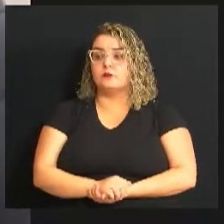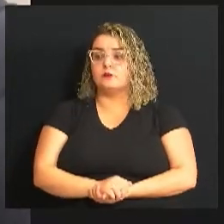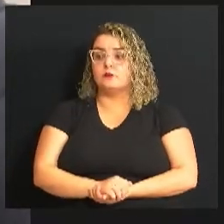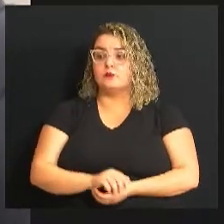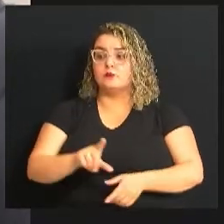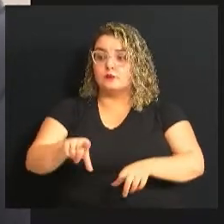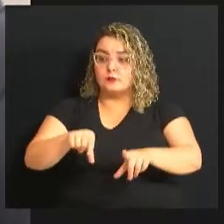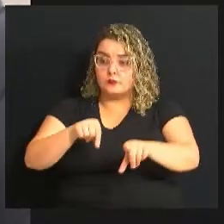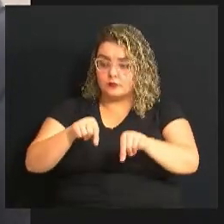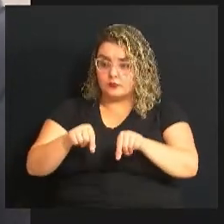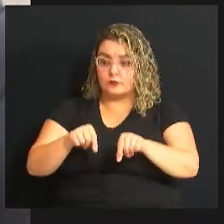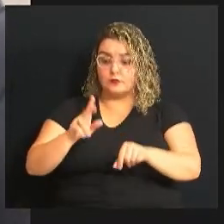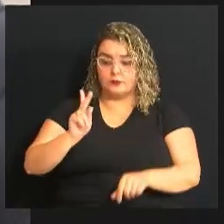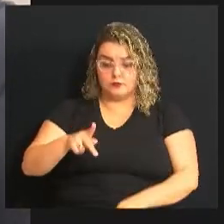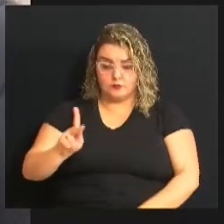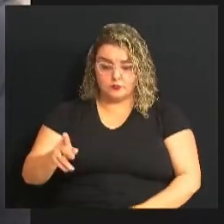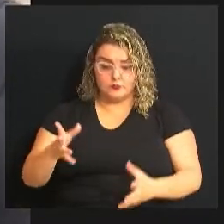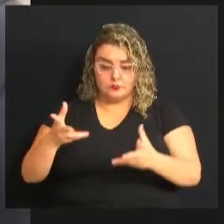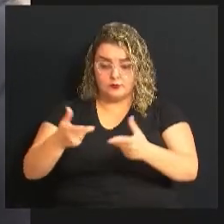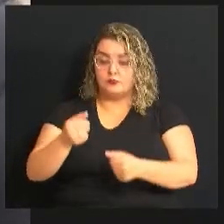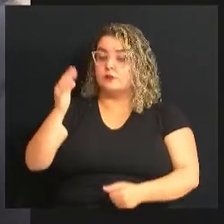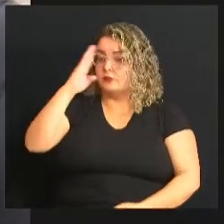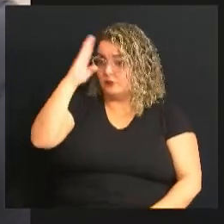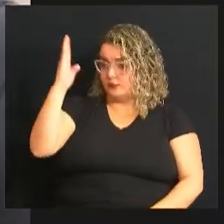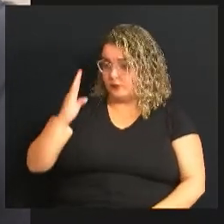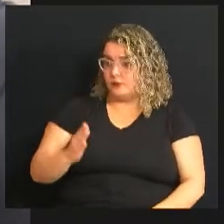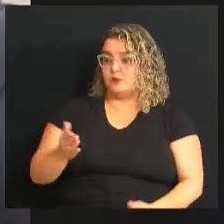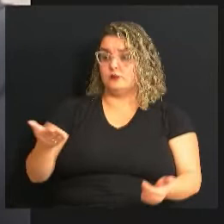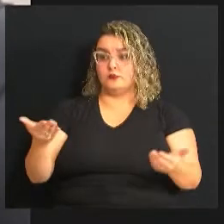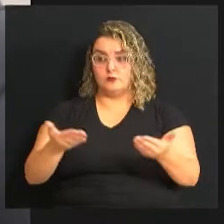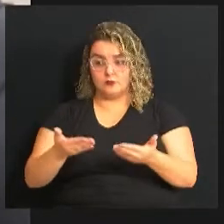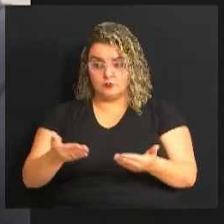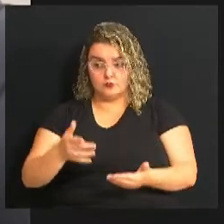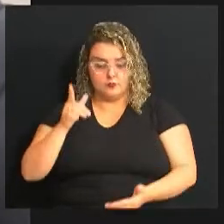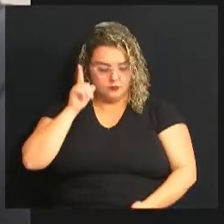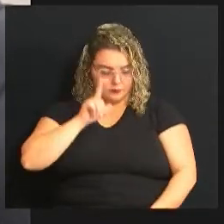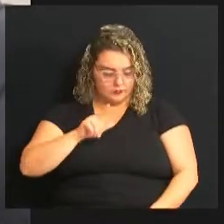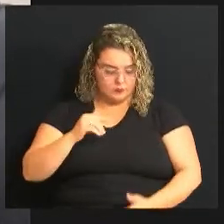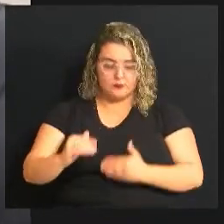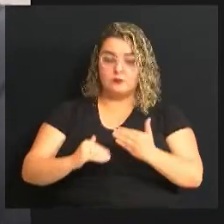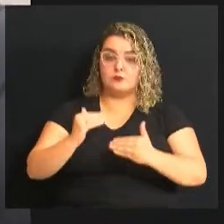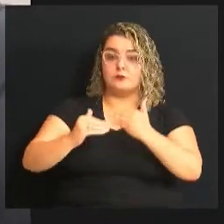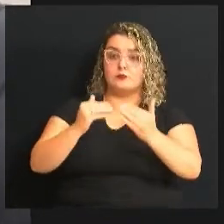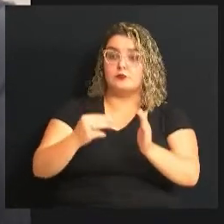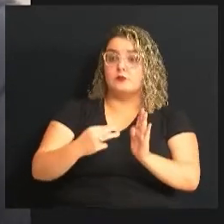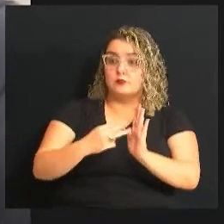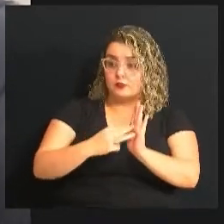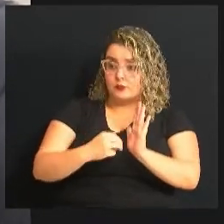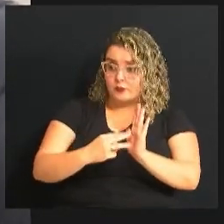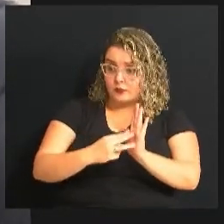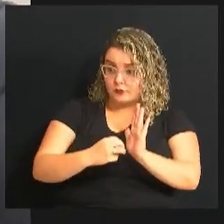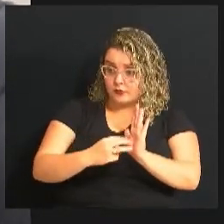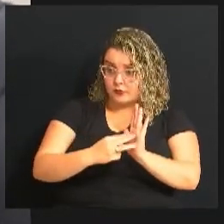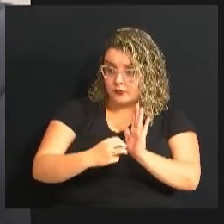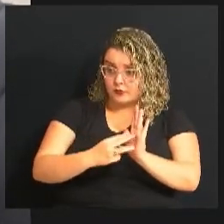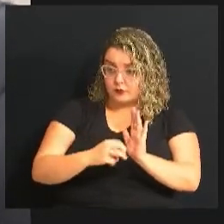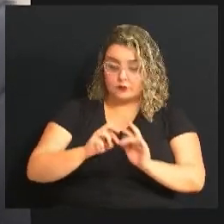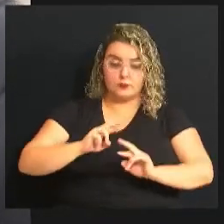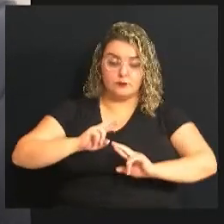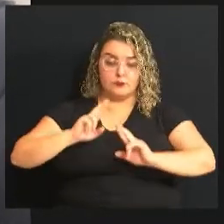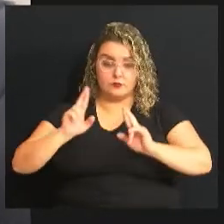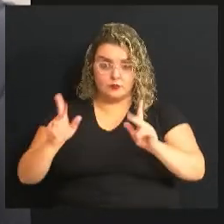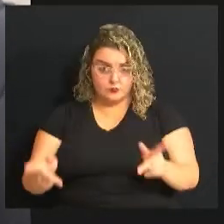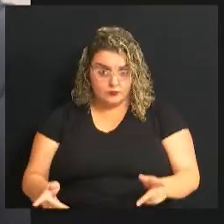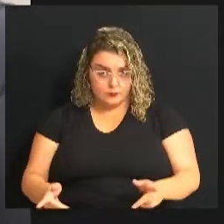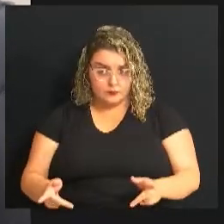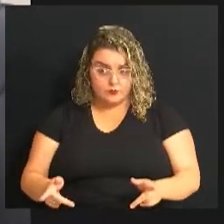selecionamos professores de todo o Brasil que hoje conseguem desenvolver uma metodologia diferenciada